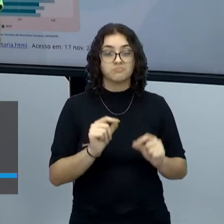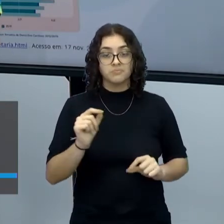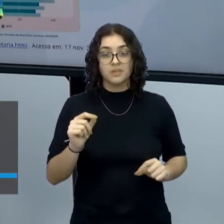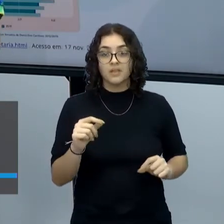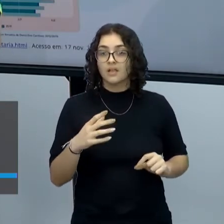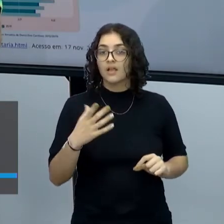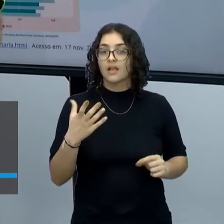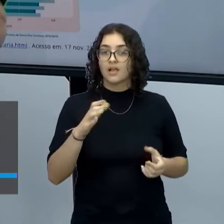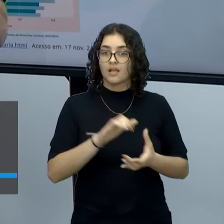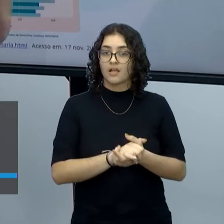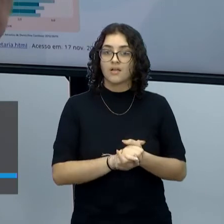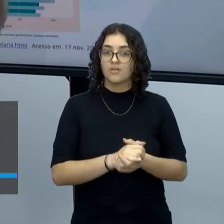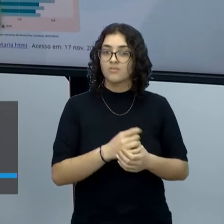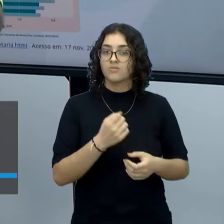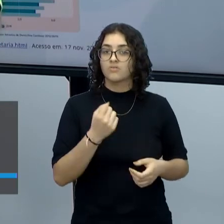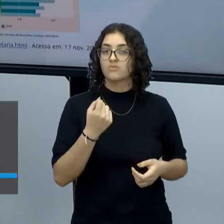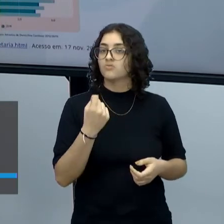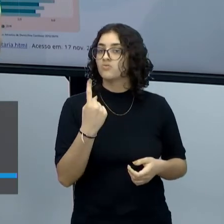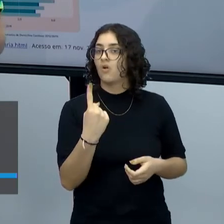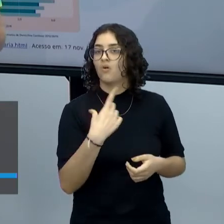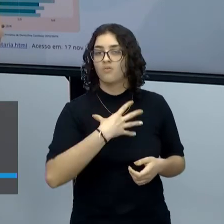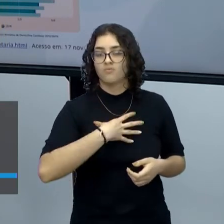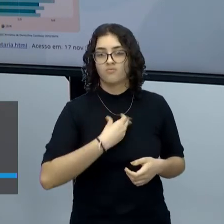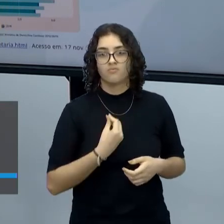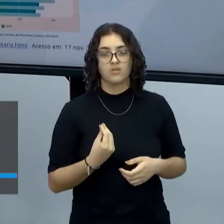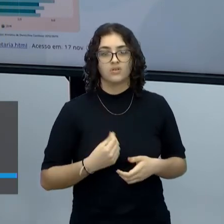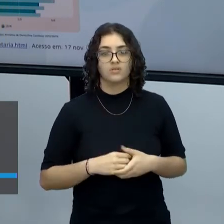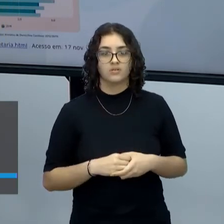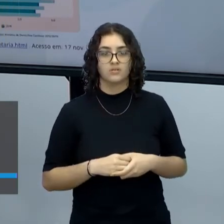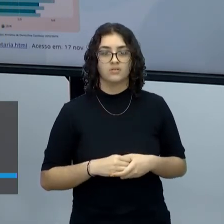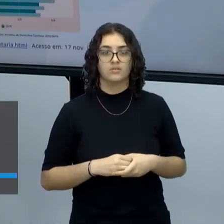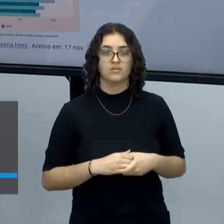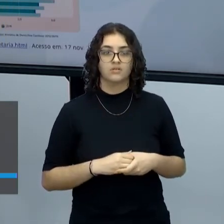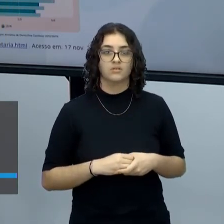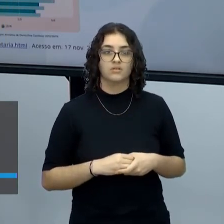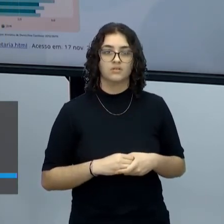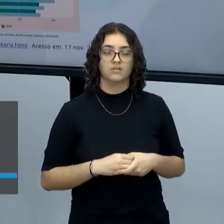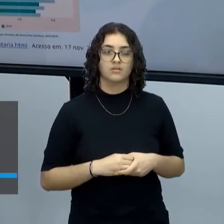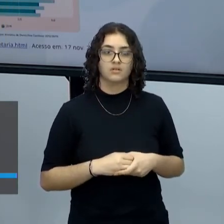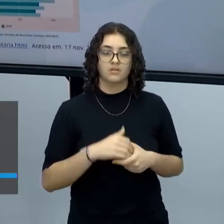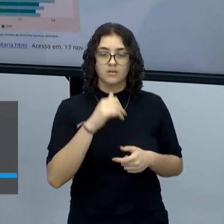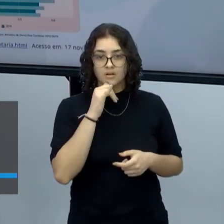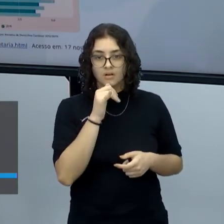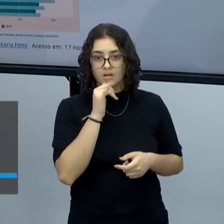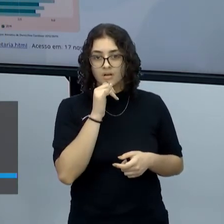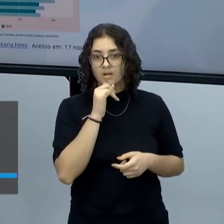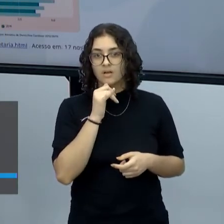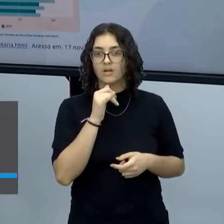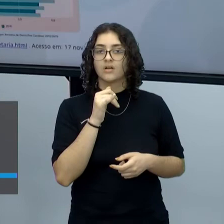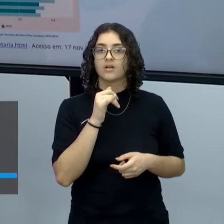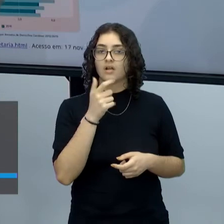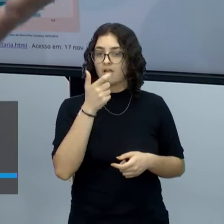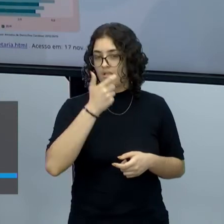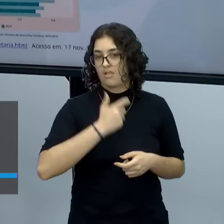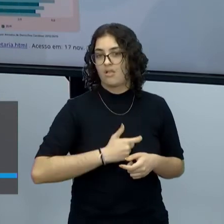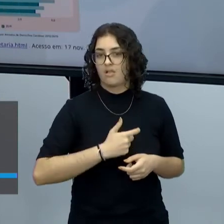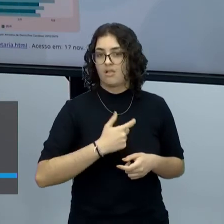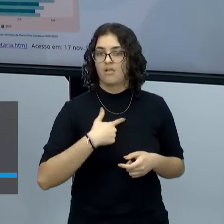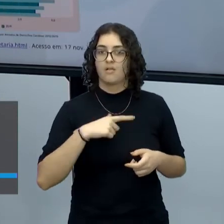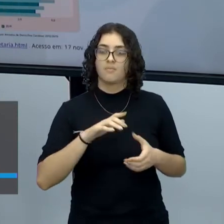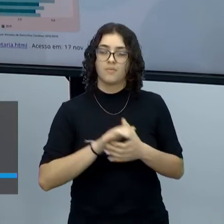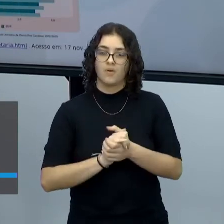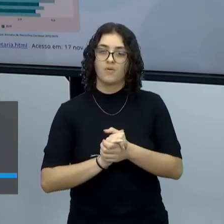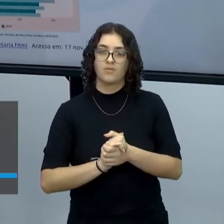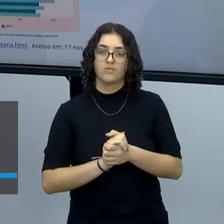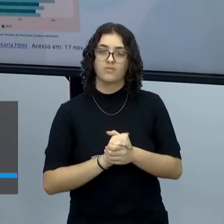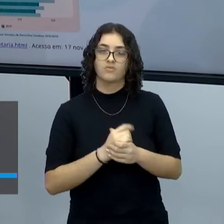sendo casais que acabam tendo um único filho, que foi o caso, né, que aconteceu comigo, com a mãe do meu filho e